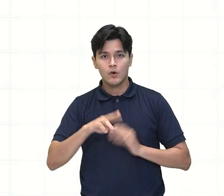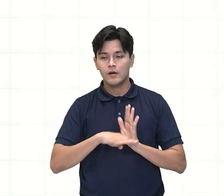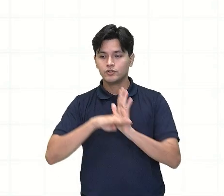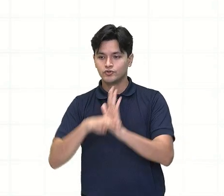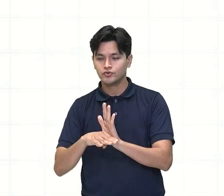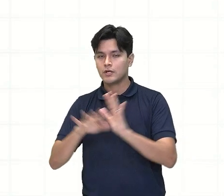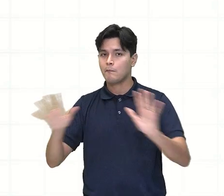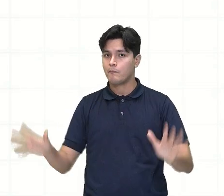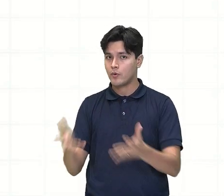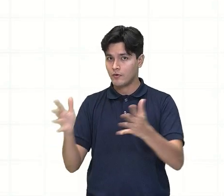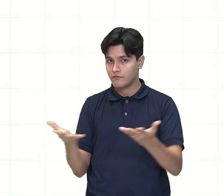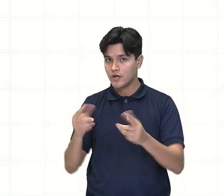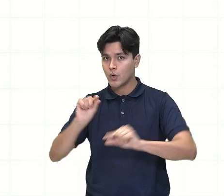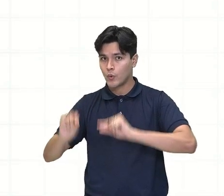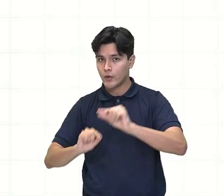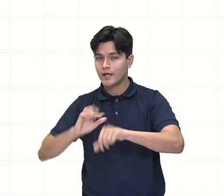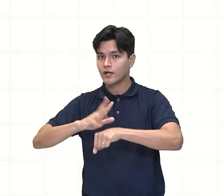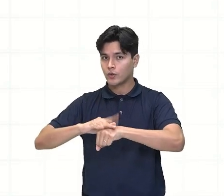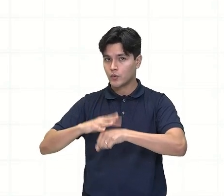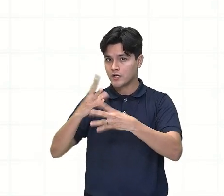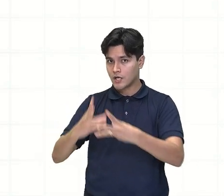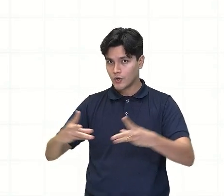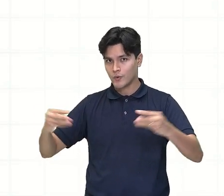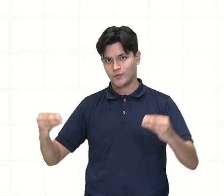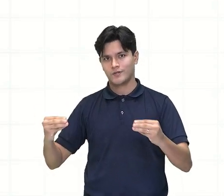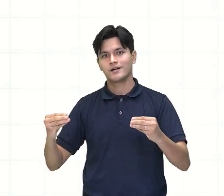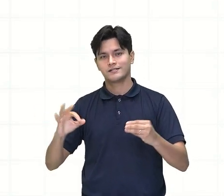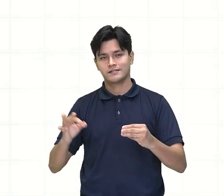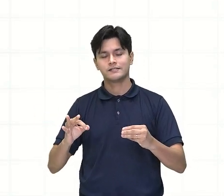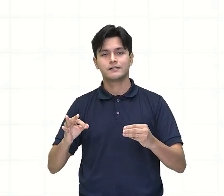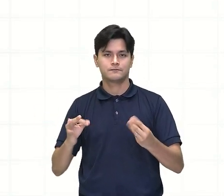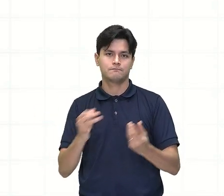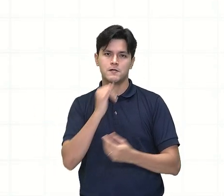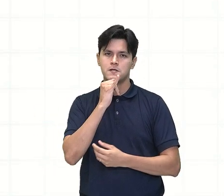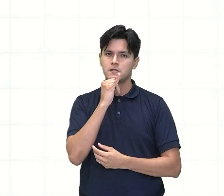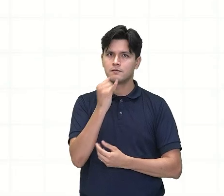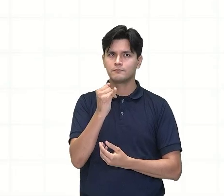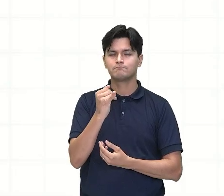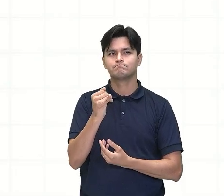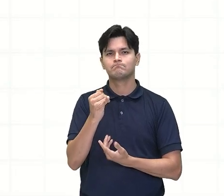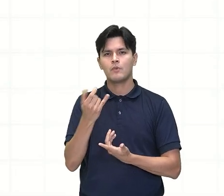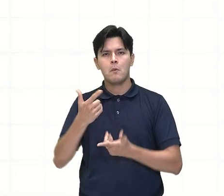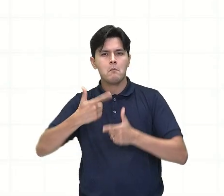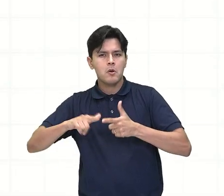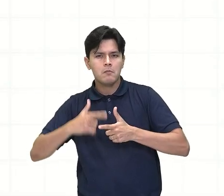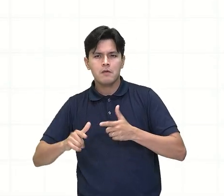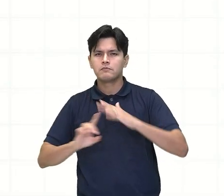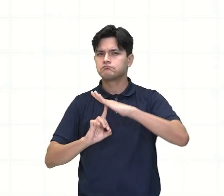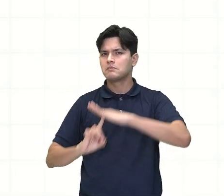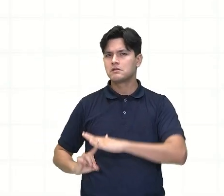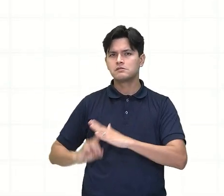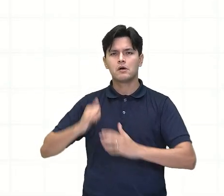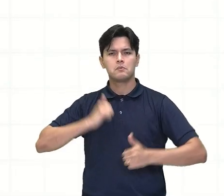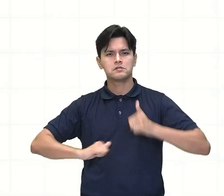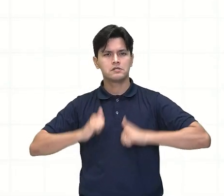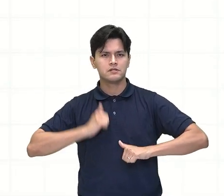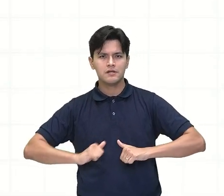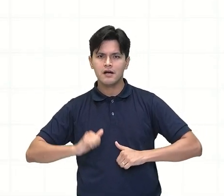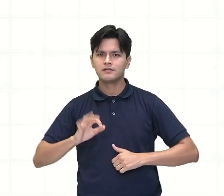cura emocional, né? Existem também algumas terapias cognitivo-comportamentais que